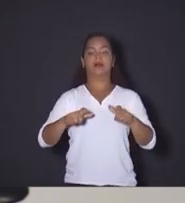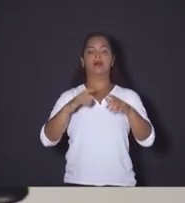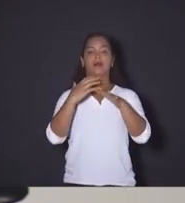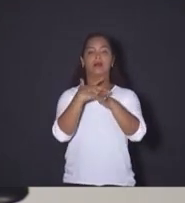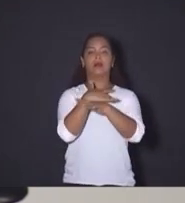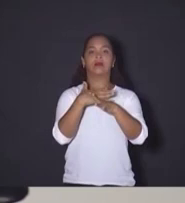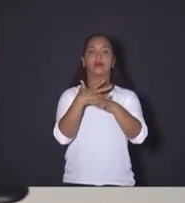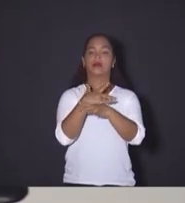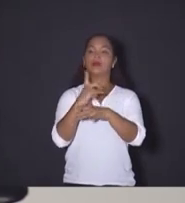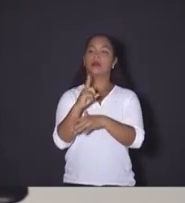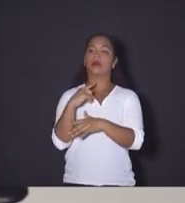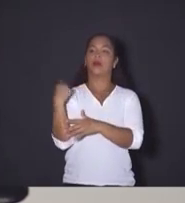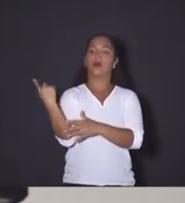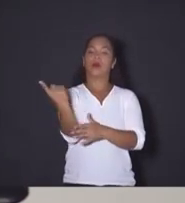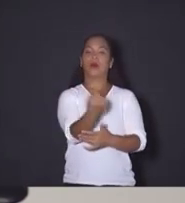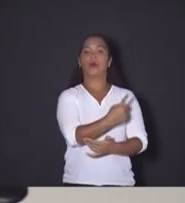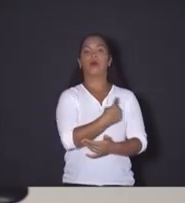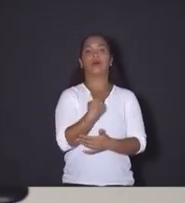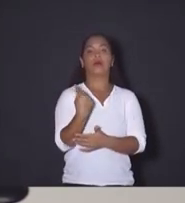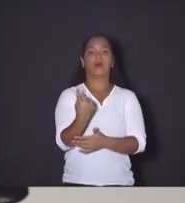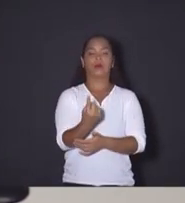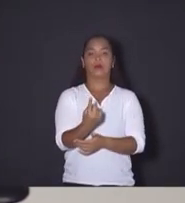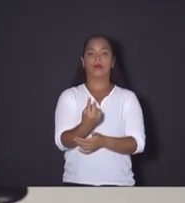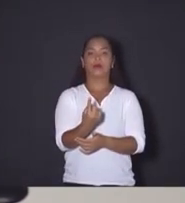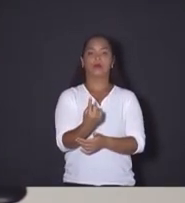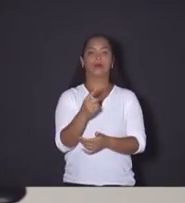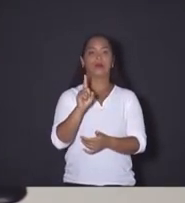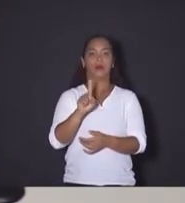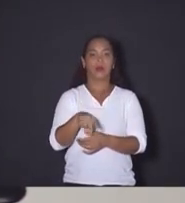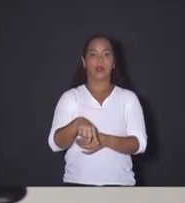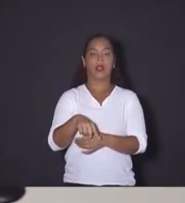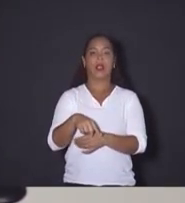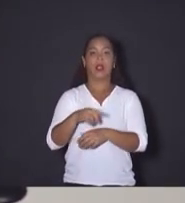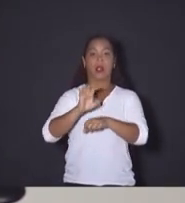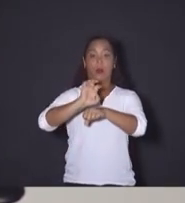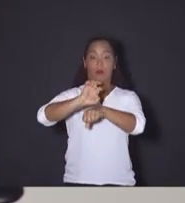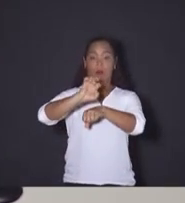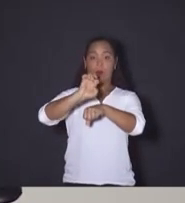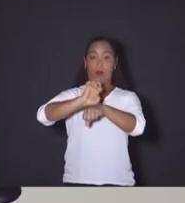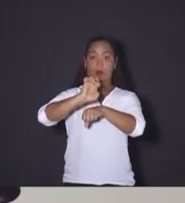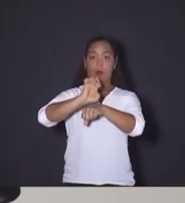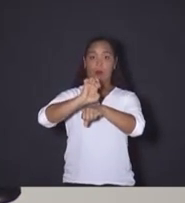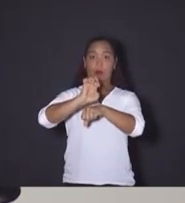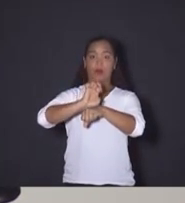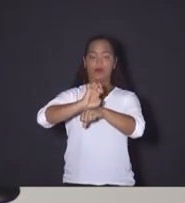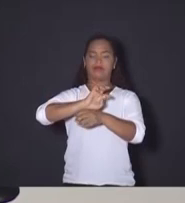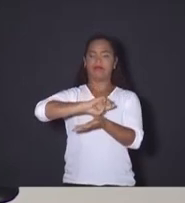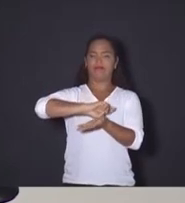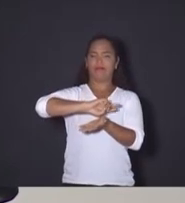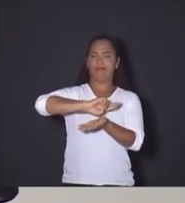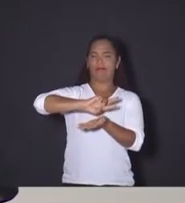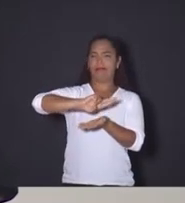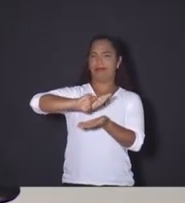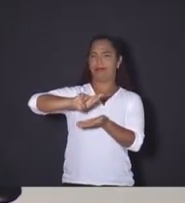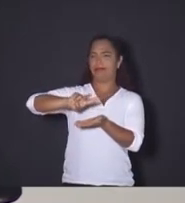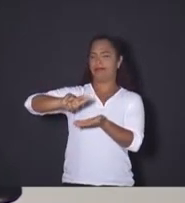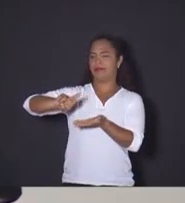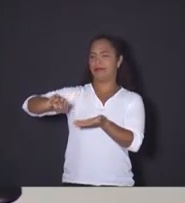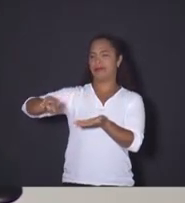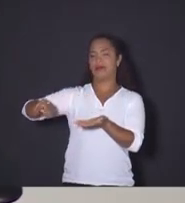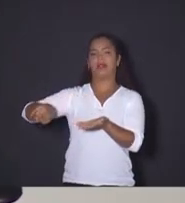nós todos fazendo parte de um estado não é muito diverso onde